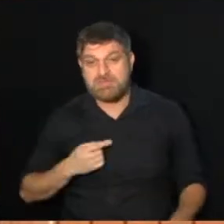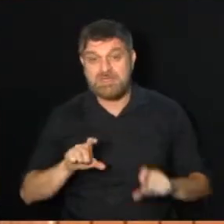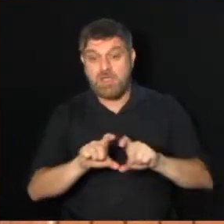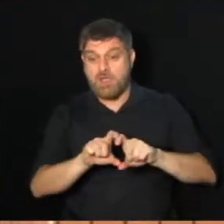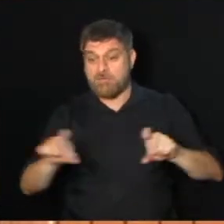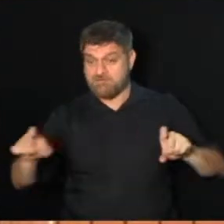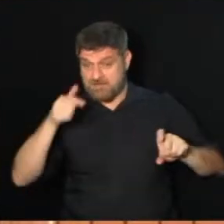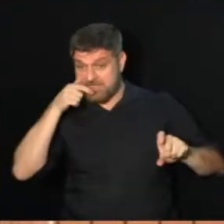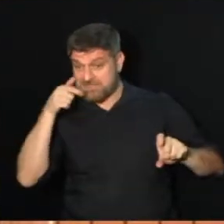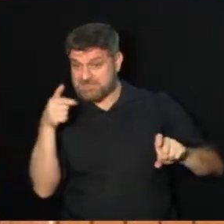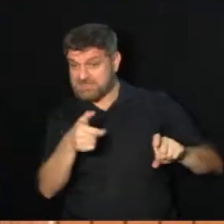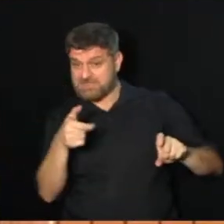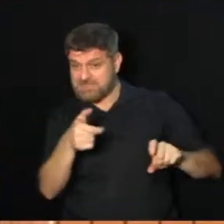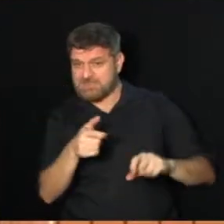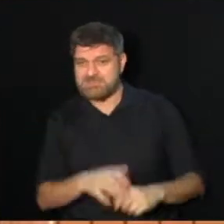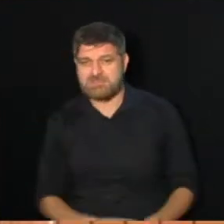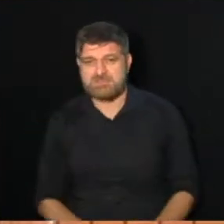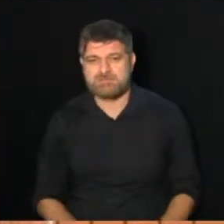muito interessante